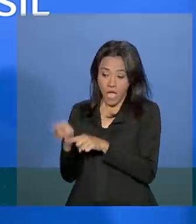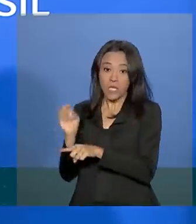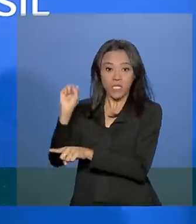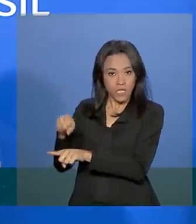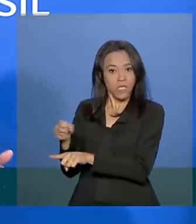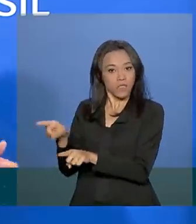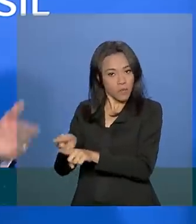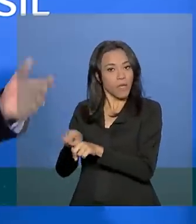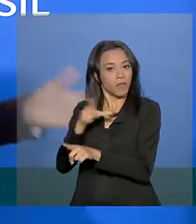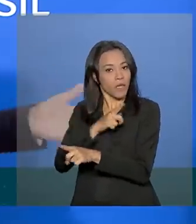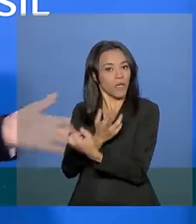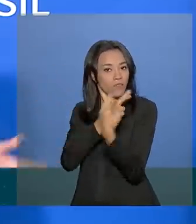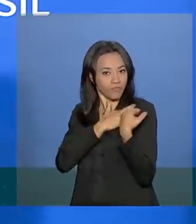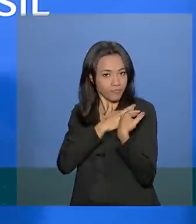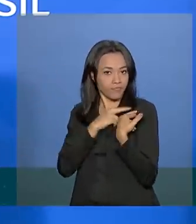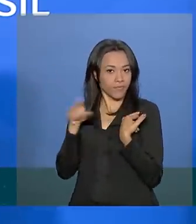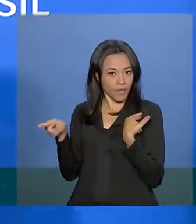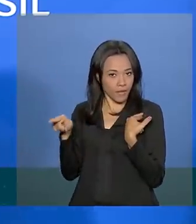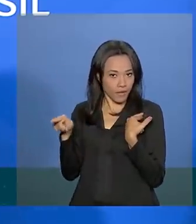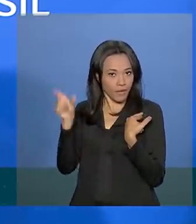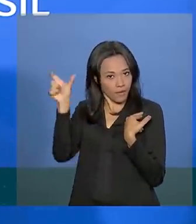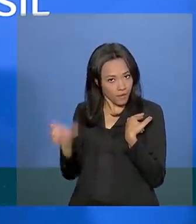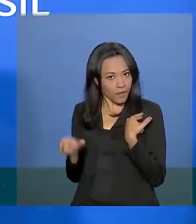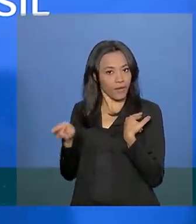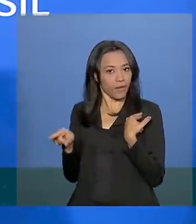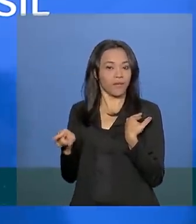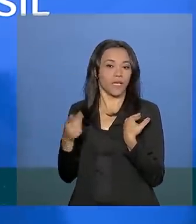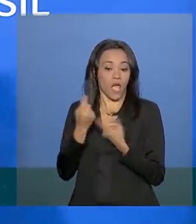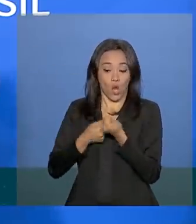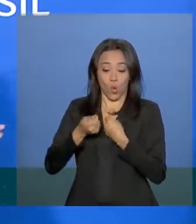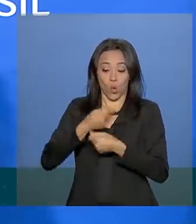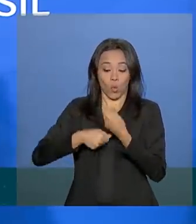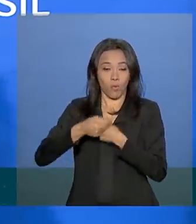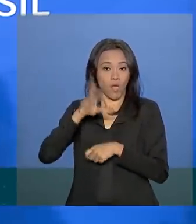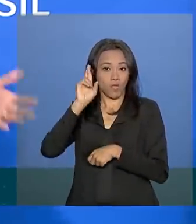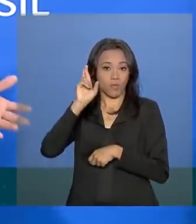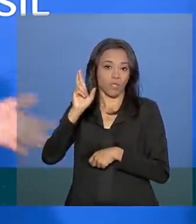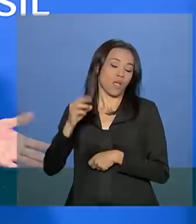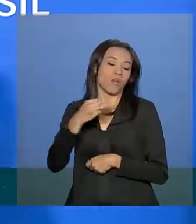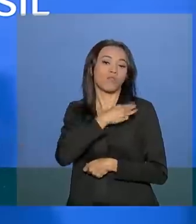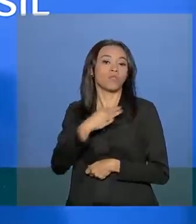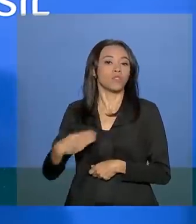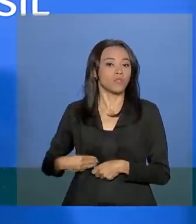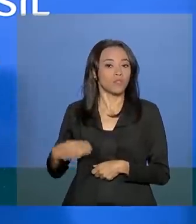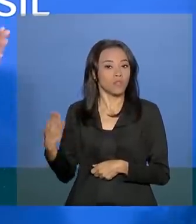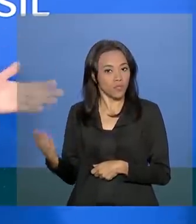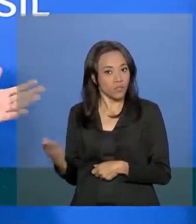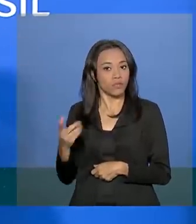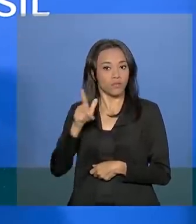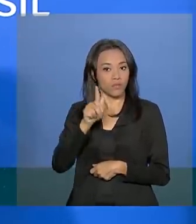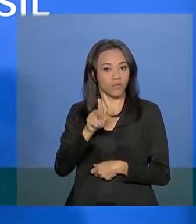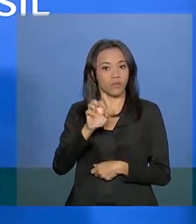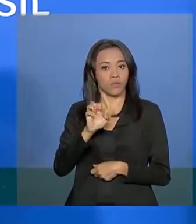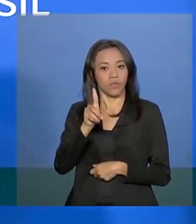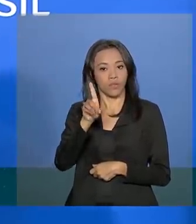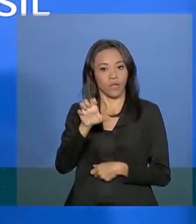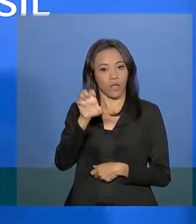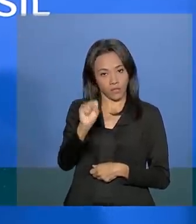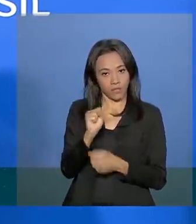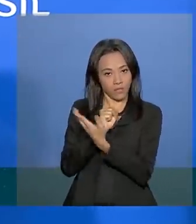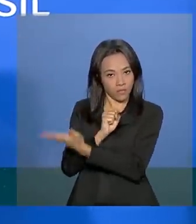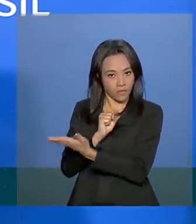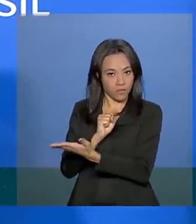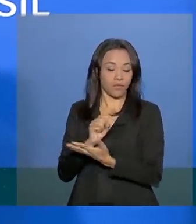sim ele é o meu posto ipiranga da economia quisermos nós temos cada um posto ipiranga para socorrer nos